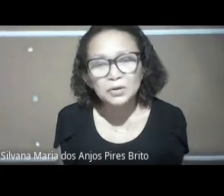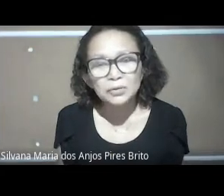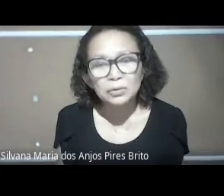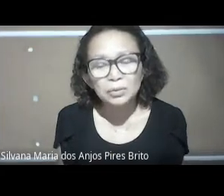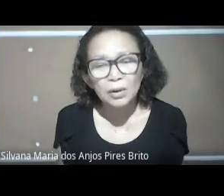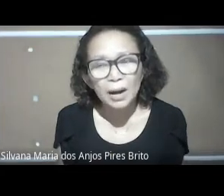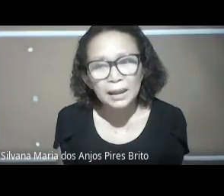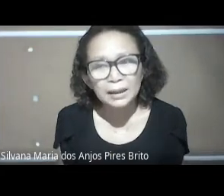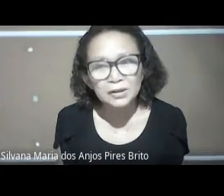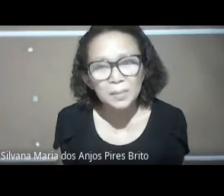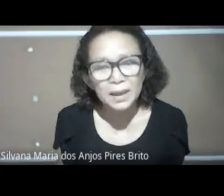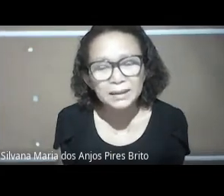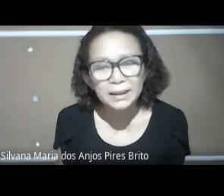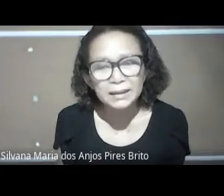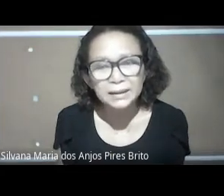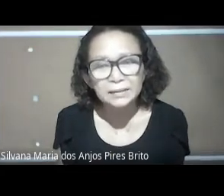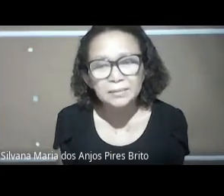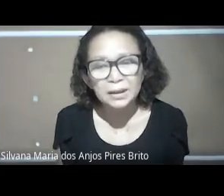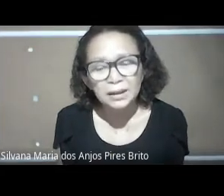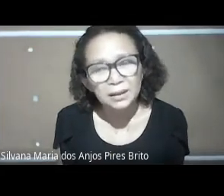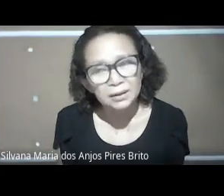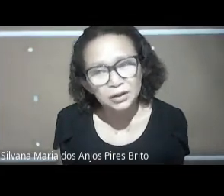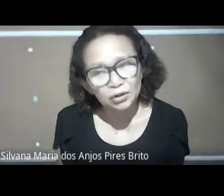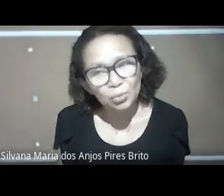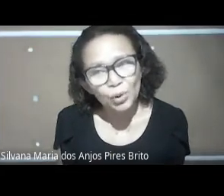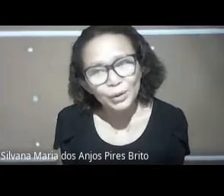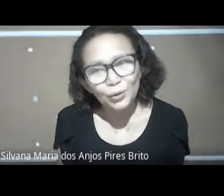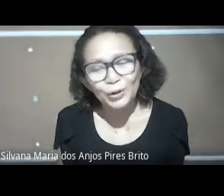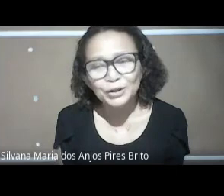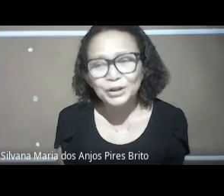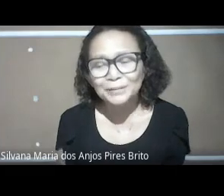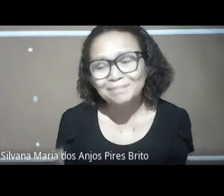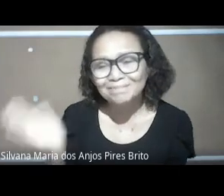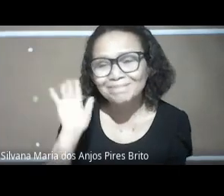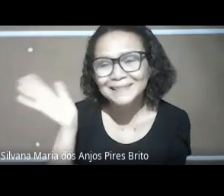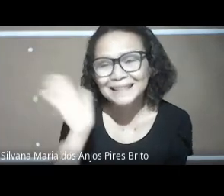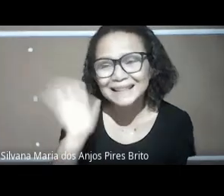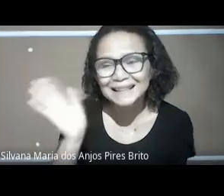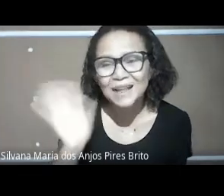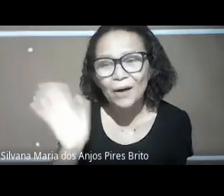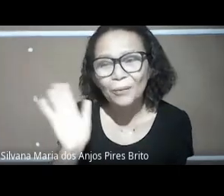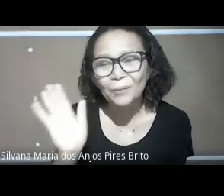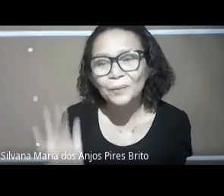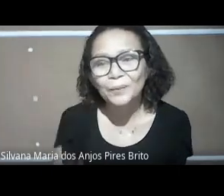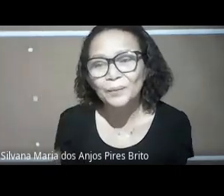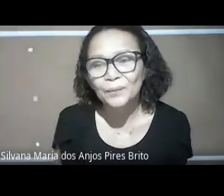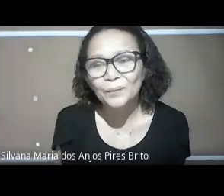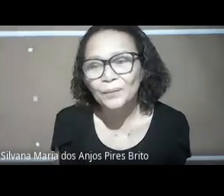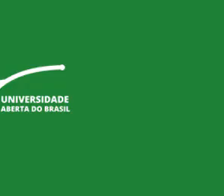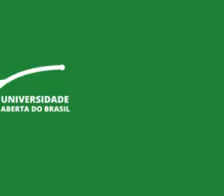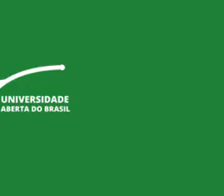com isso, eu agradeço a presença, digo boa noite e tchau.